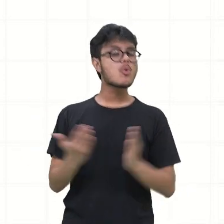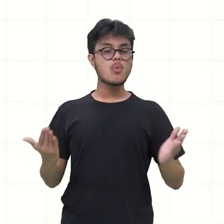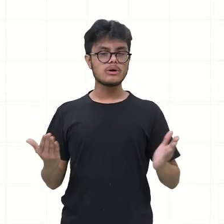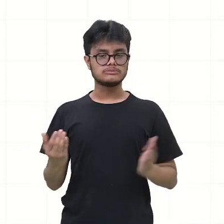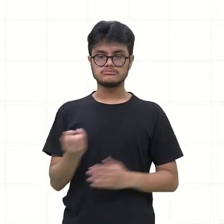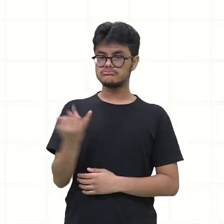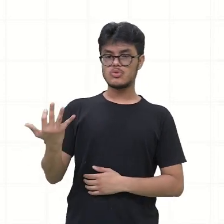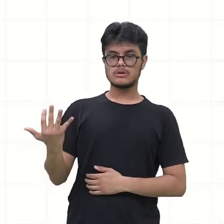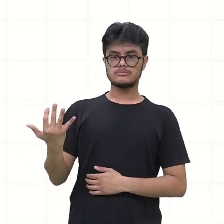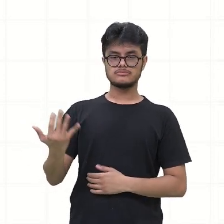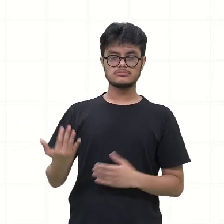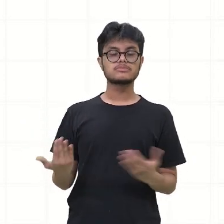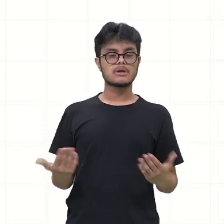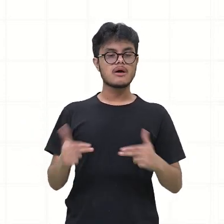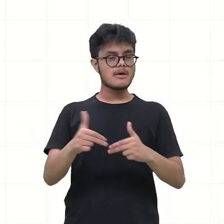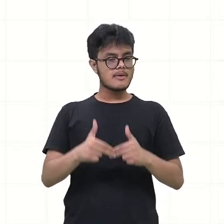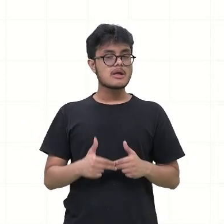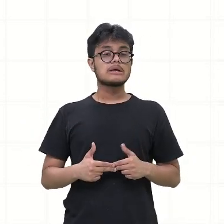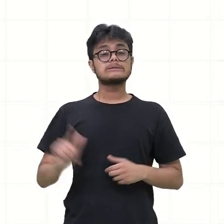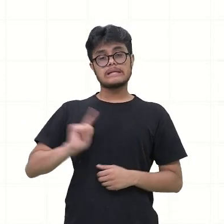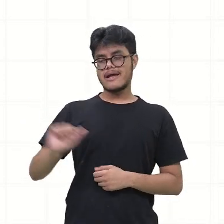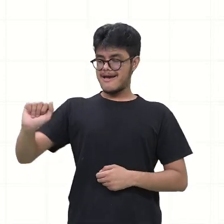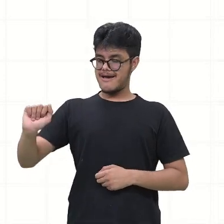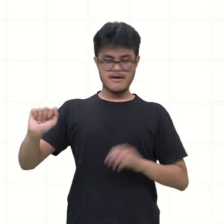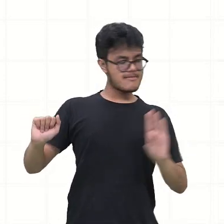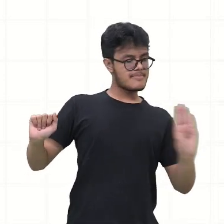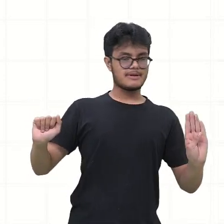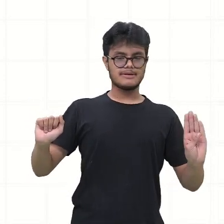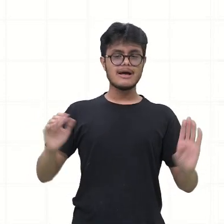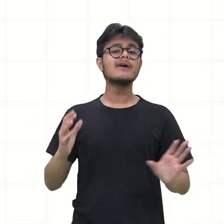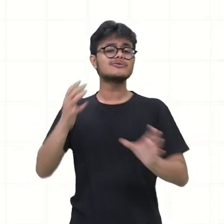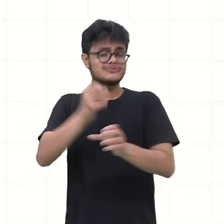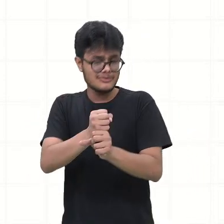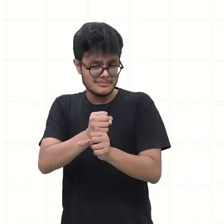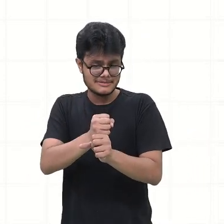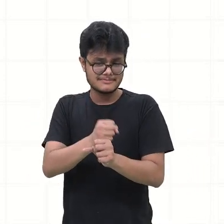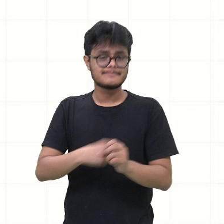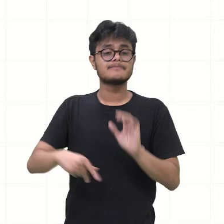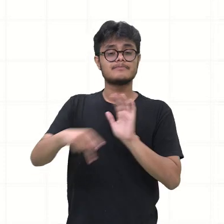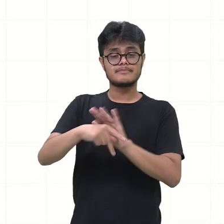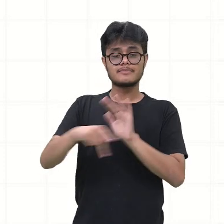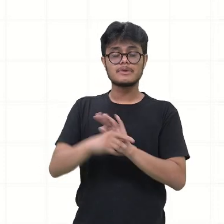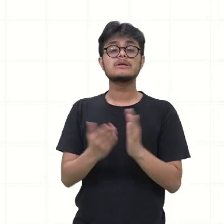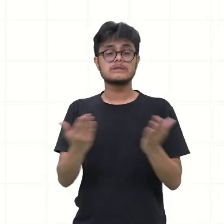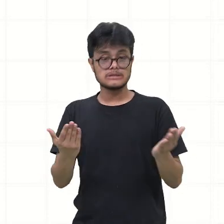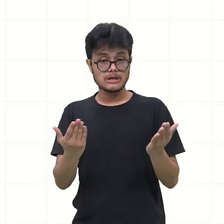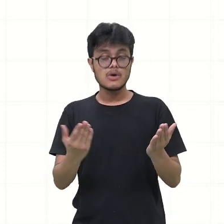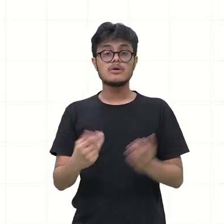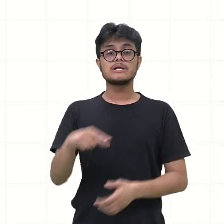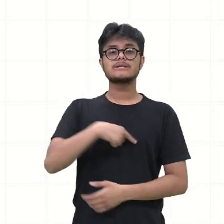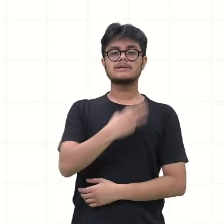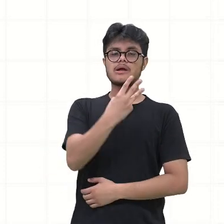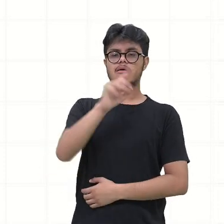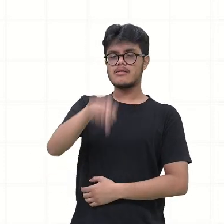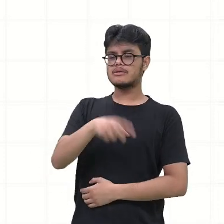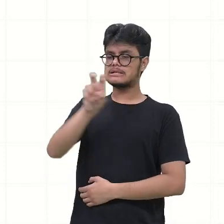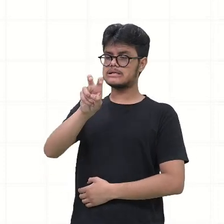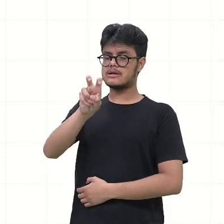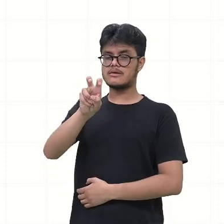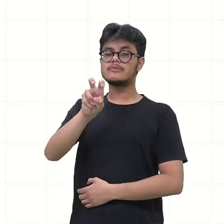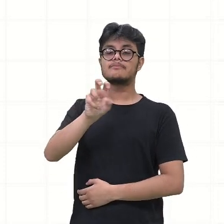de B. Então, qual seria essa distância? Eu vou somar esses valores. Então, eu vou somar